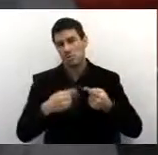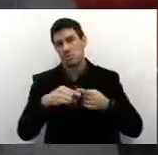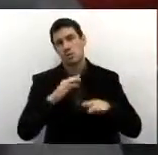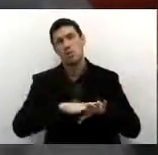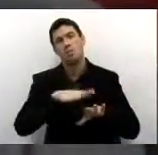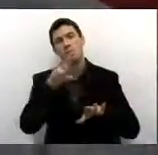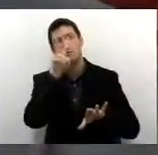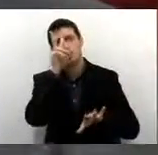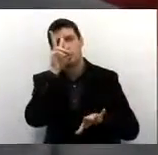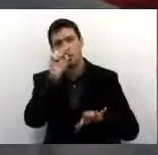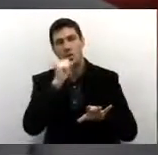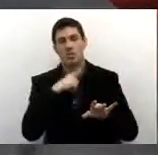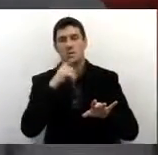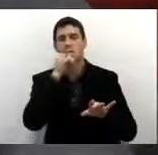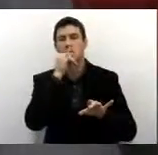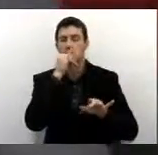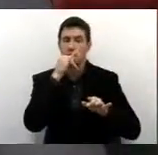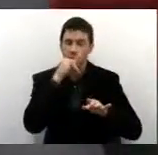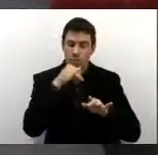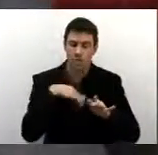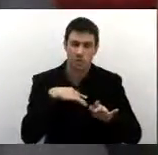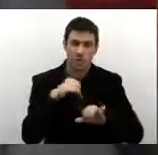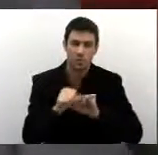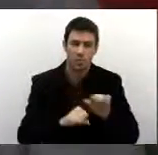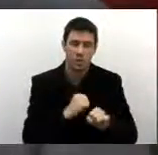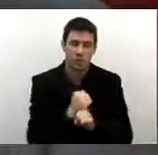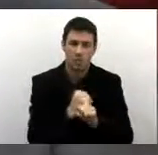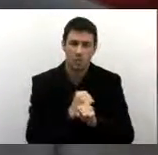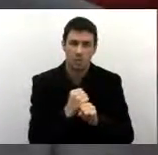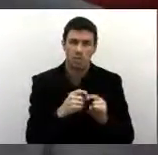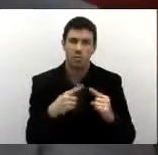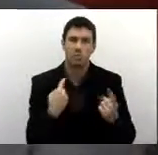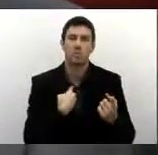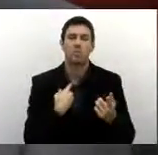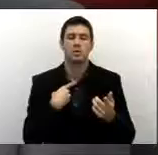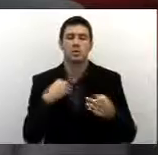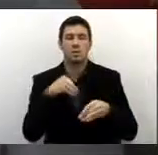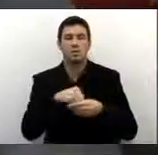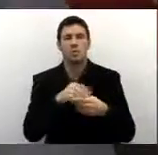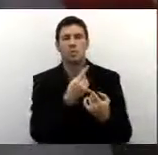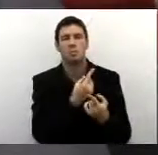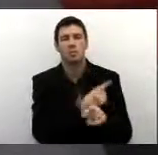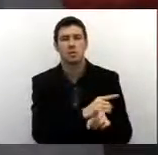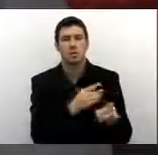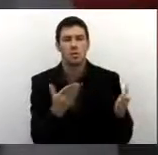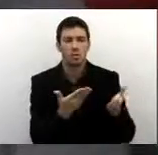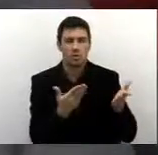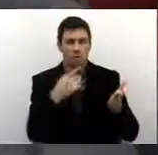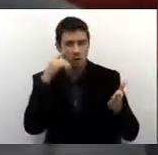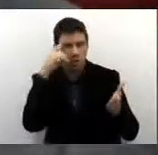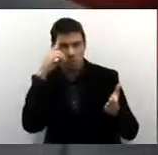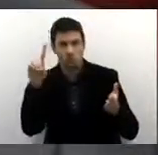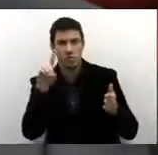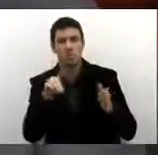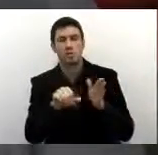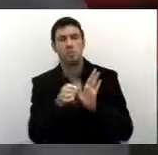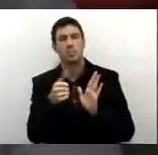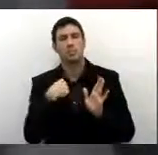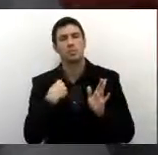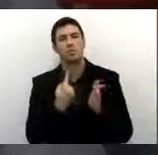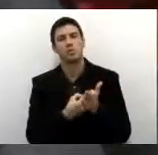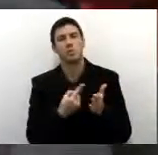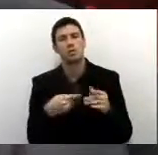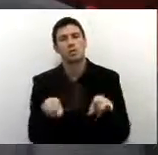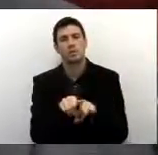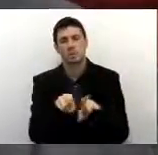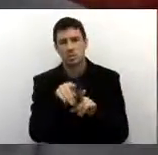com a questão do plano plurianual, pelo menos por parte de nós da oposição. Então, hoje, como o primeiro dia foi mais morno, tirando algumas